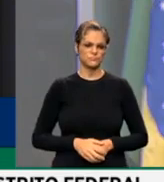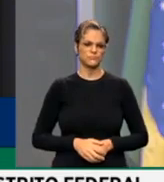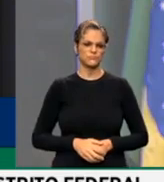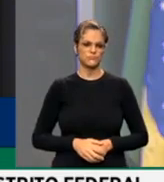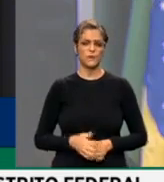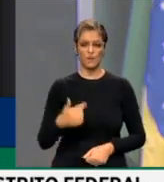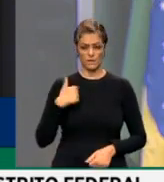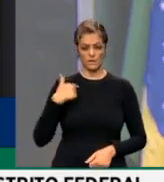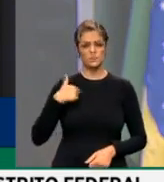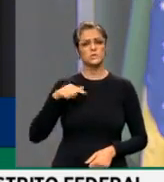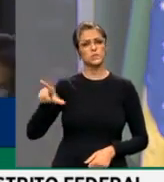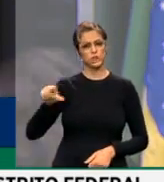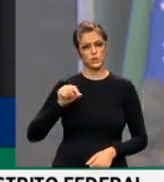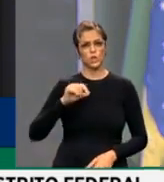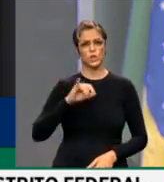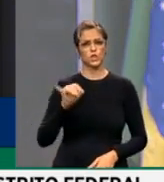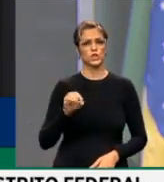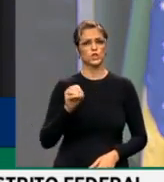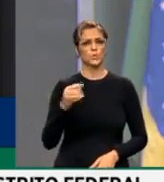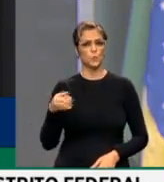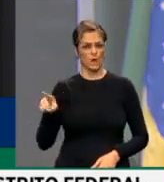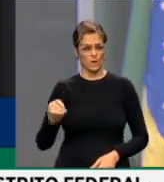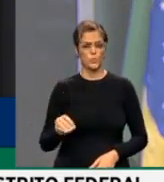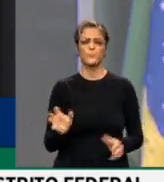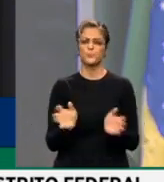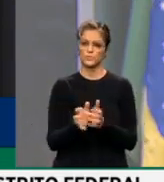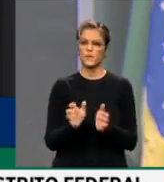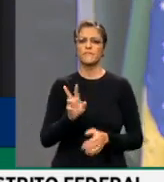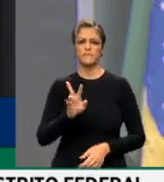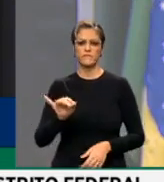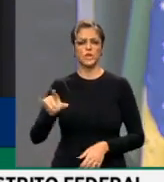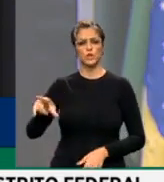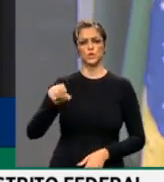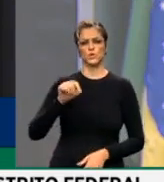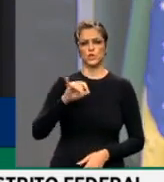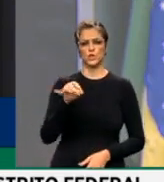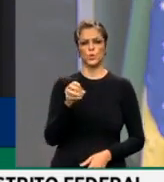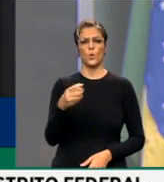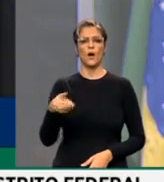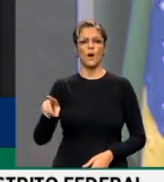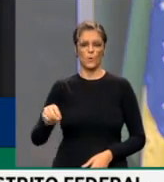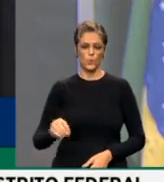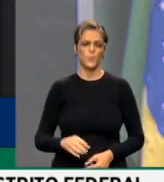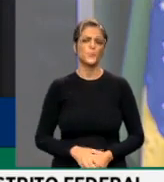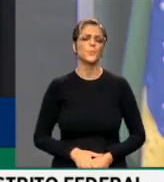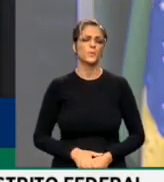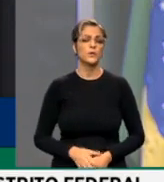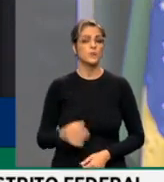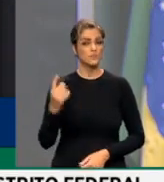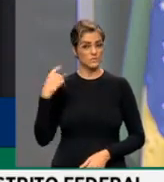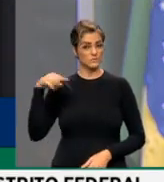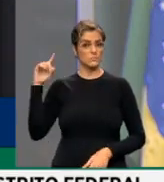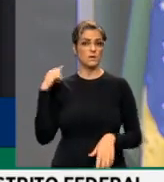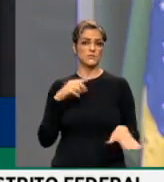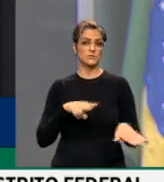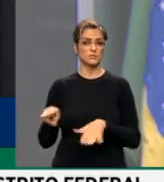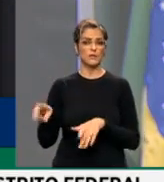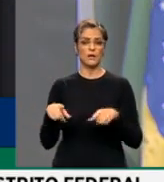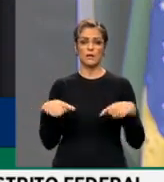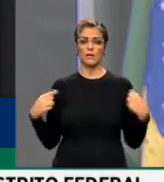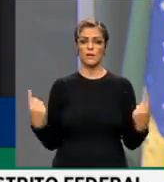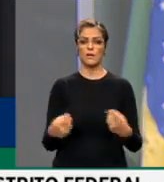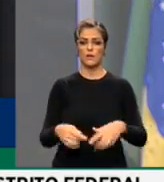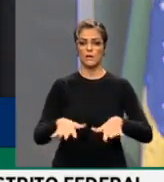Eu escolhi João. O Recife escolherá João. Geraldo, na convenção, a semana passada, que homologou